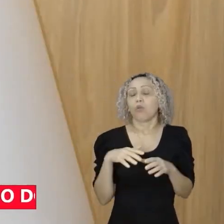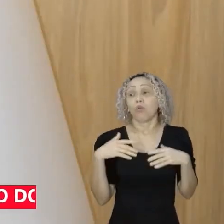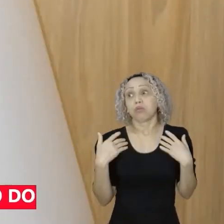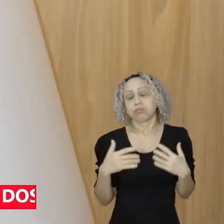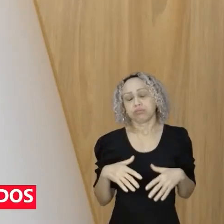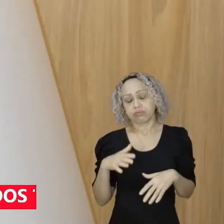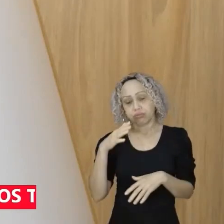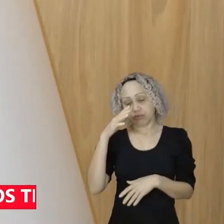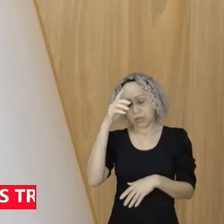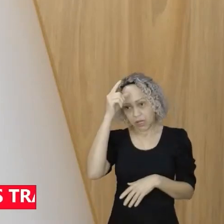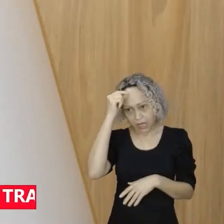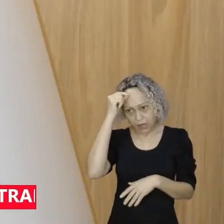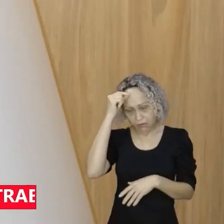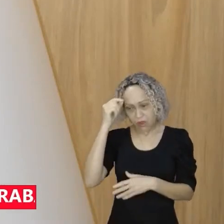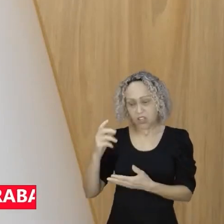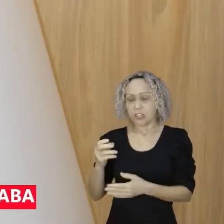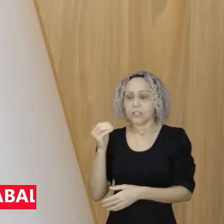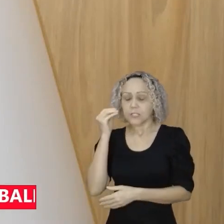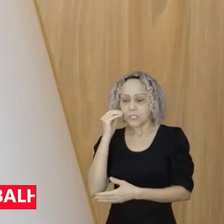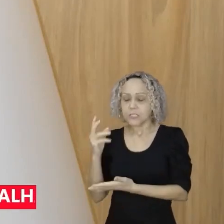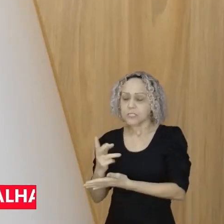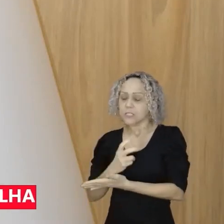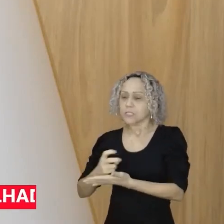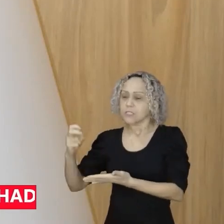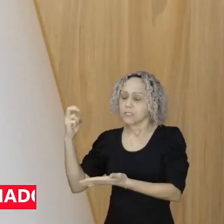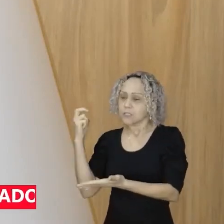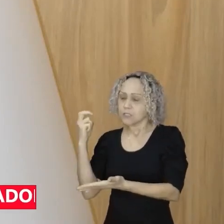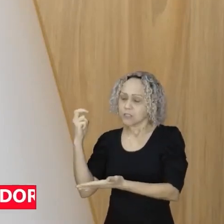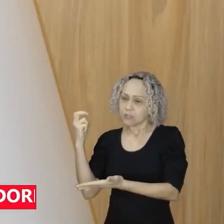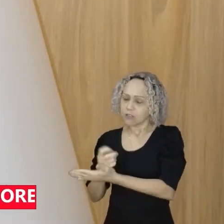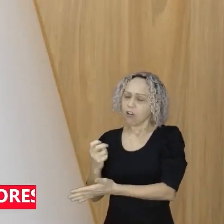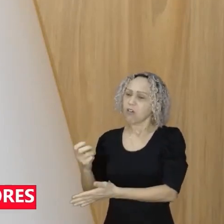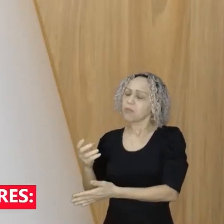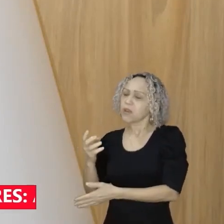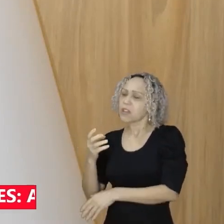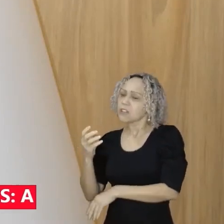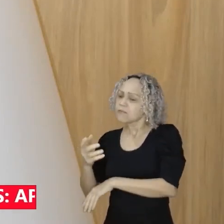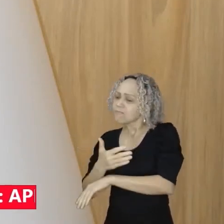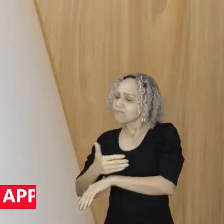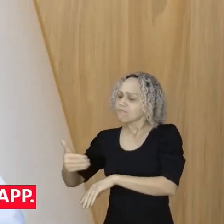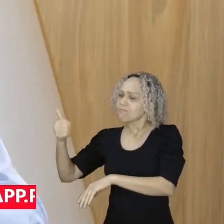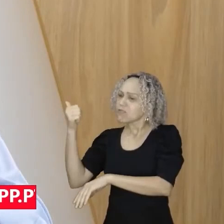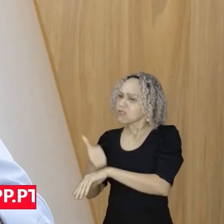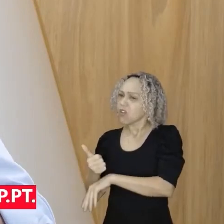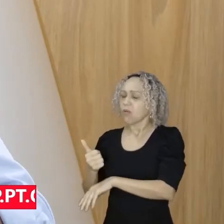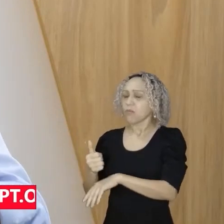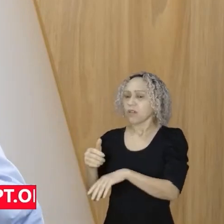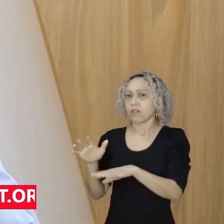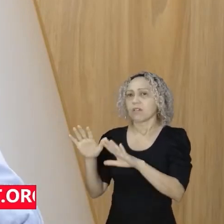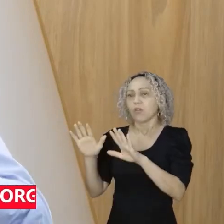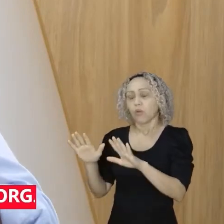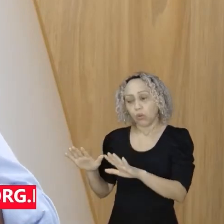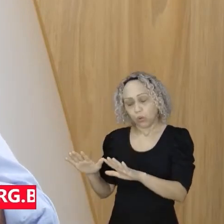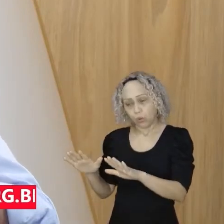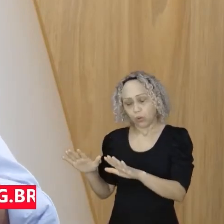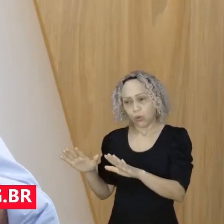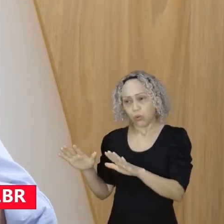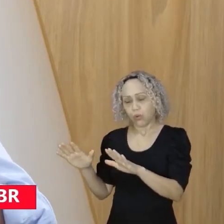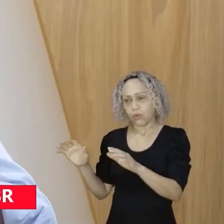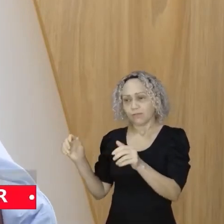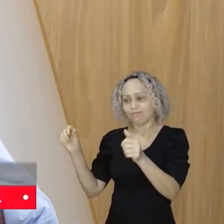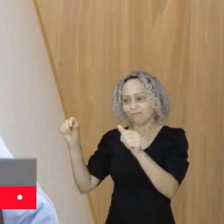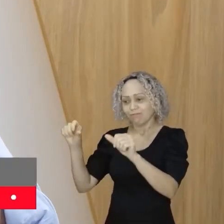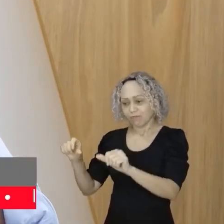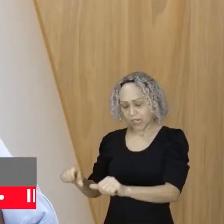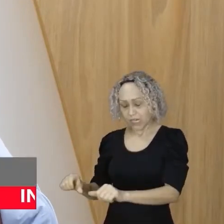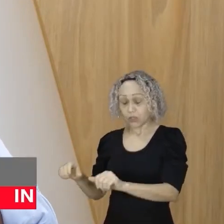por pouco, viu? E eu acho que o relatório vai mostrar isso. Houve toda uma coordenação para que o golpe pudesse